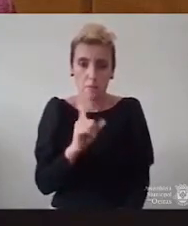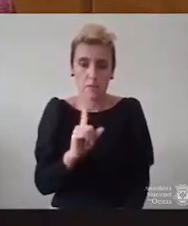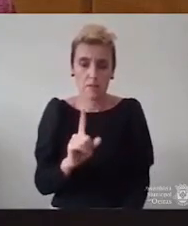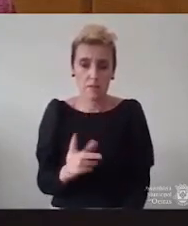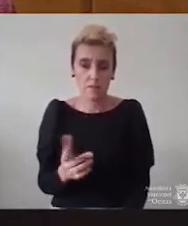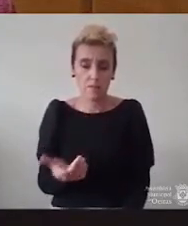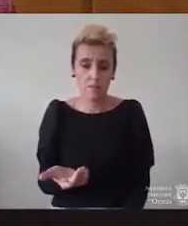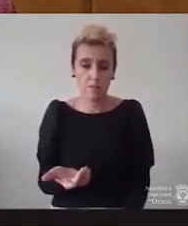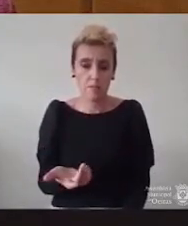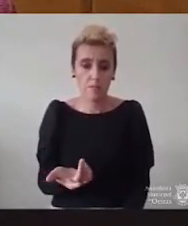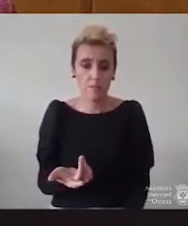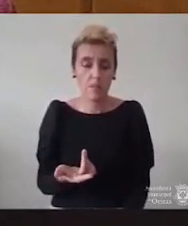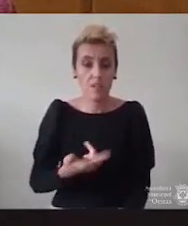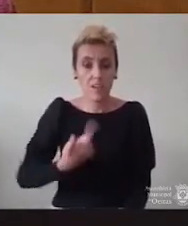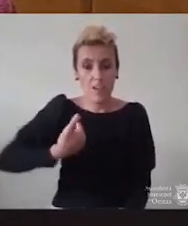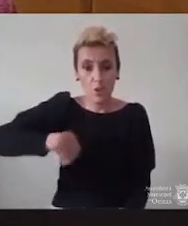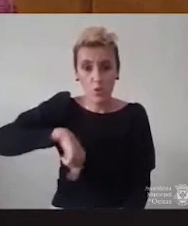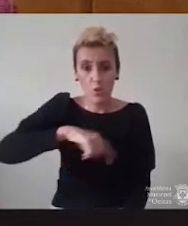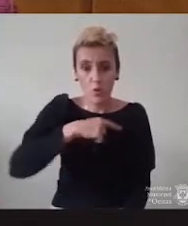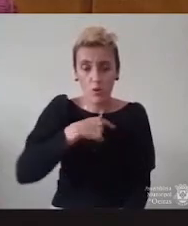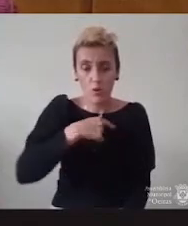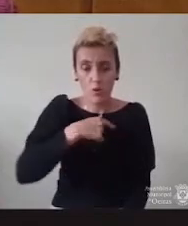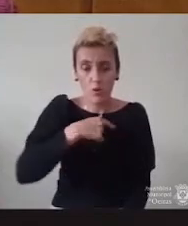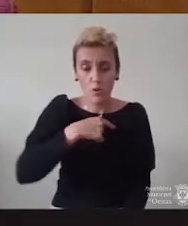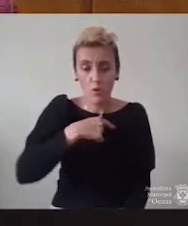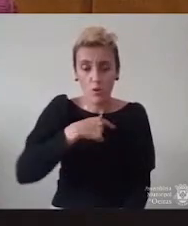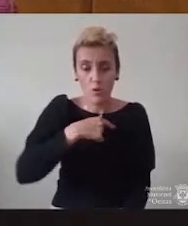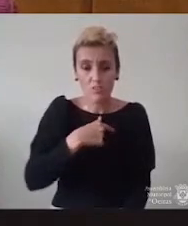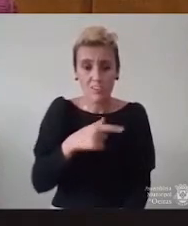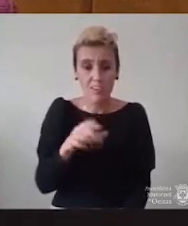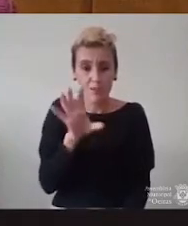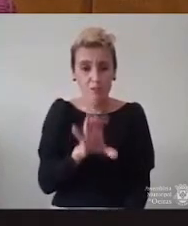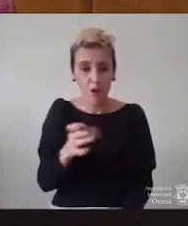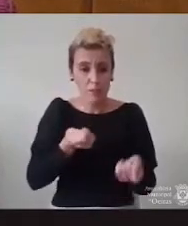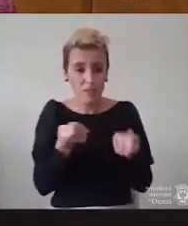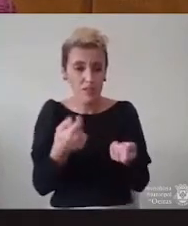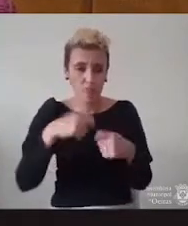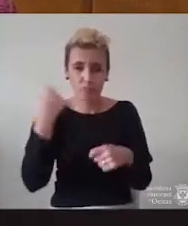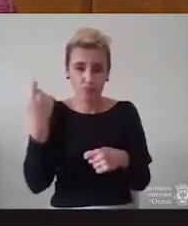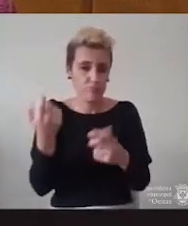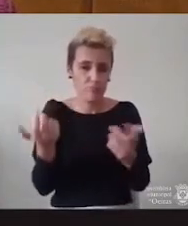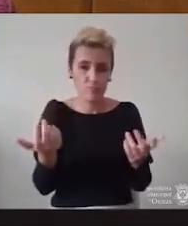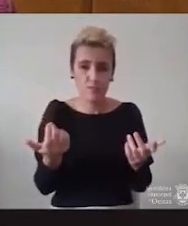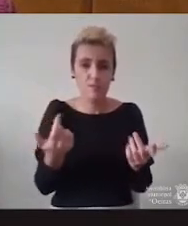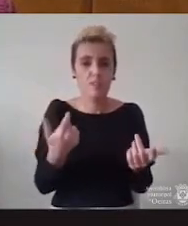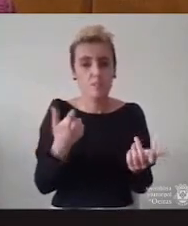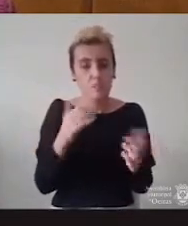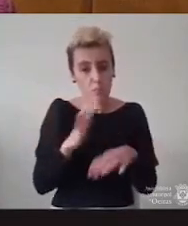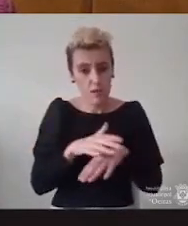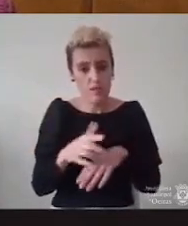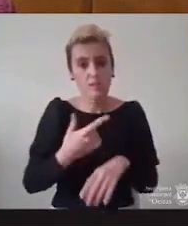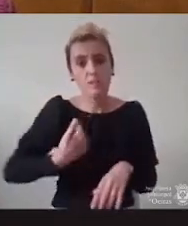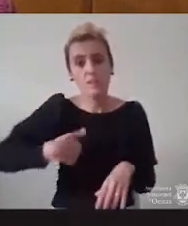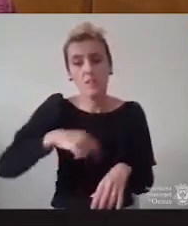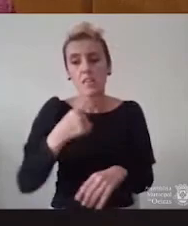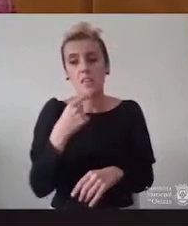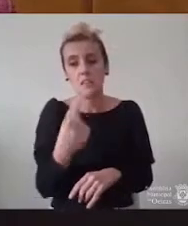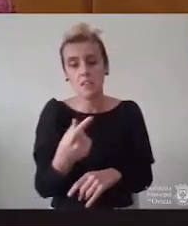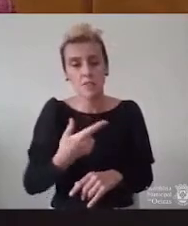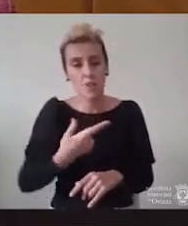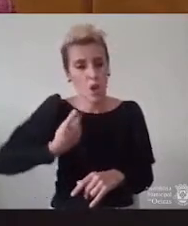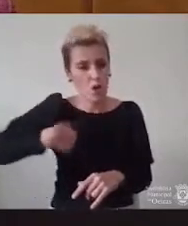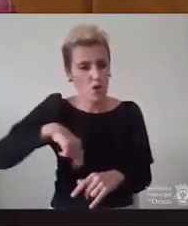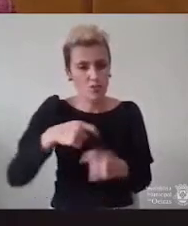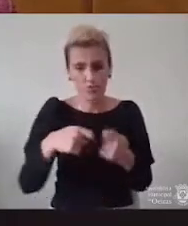e não nos revemos nesta forma de gerir a coisa pública. E por isso não podemos deixar de dizer que não nos identificamos com